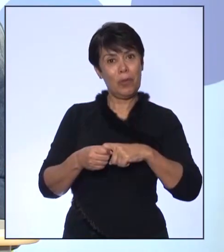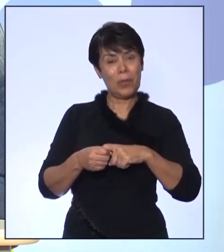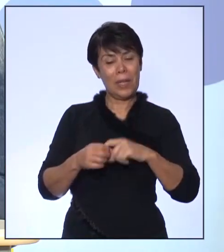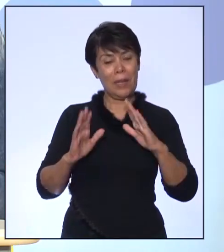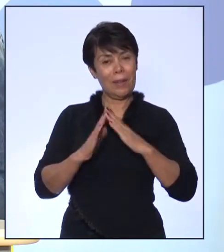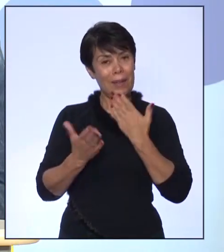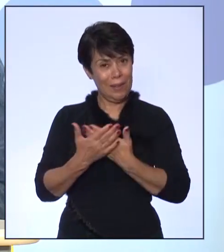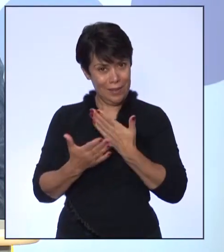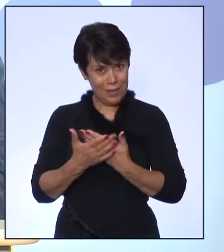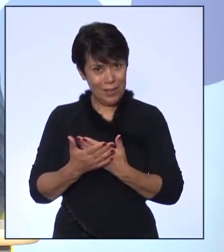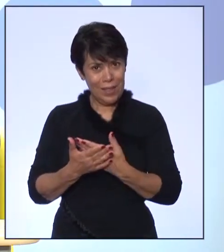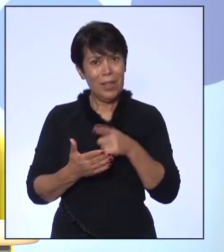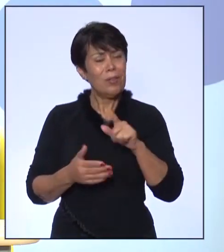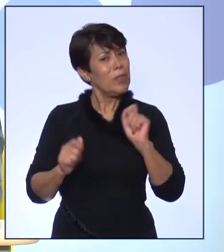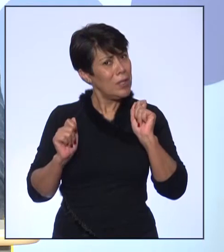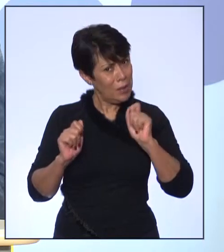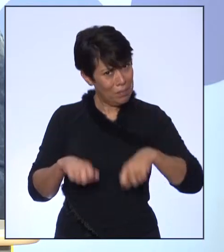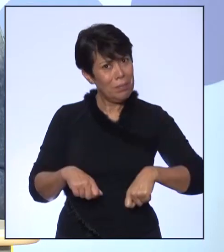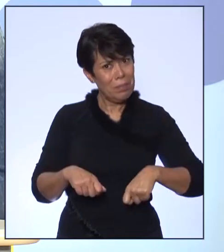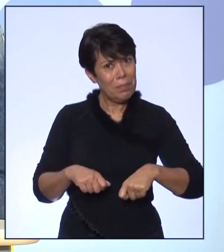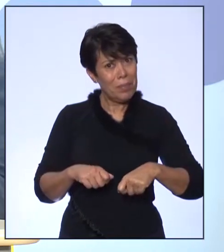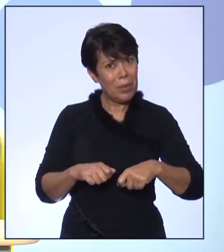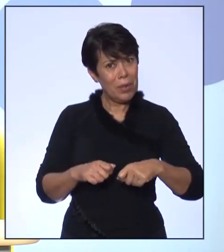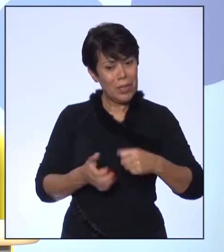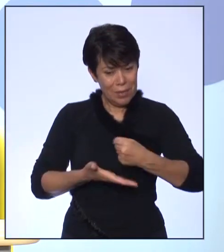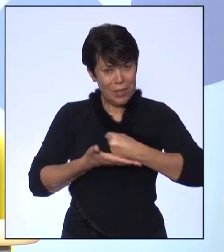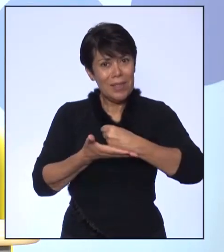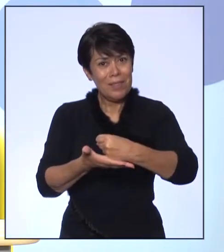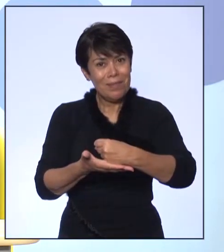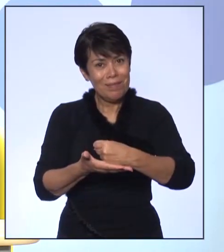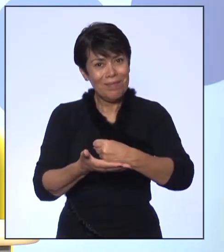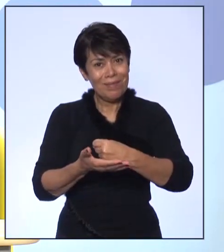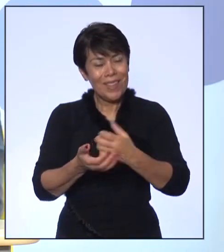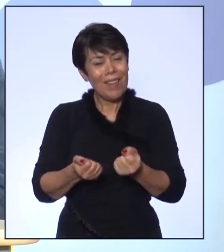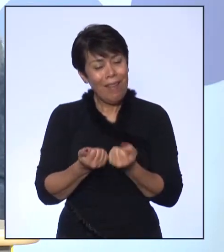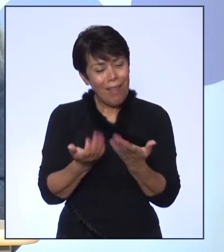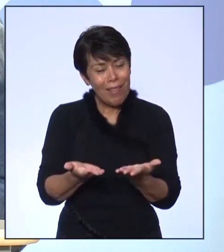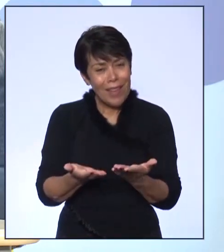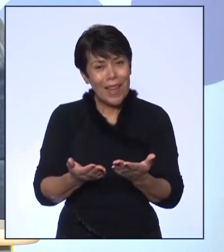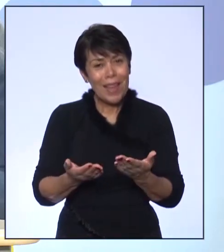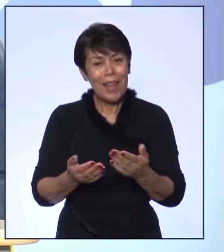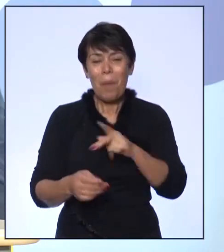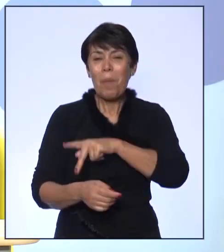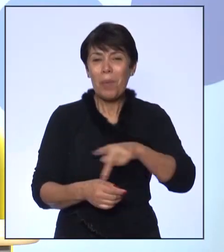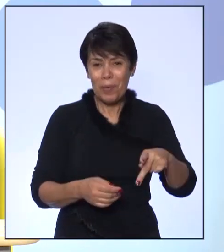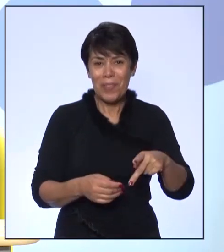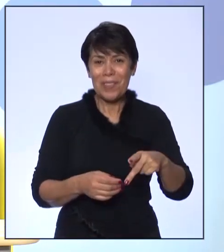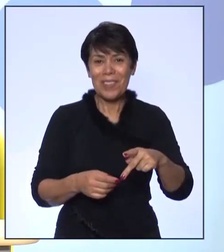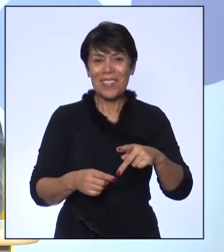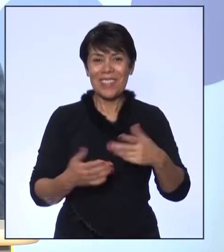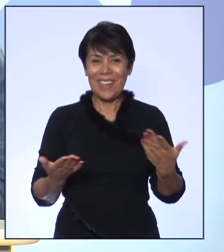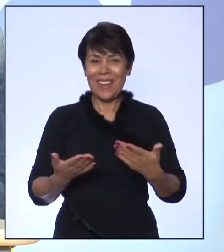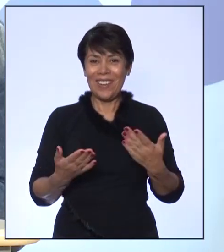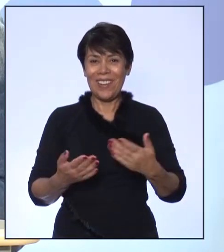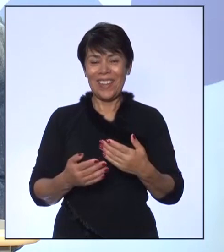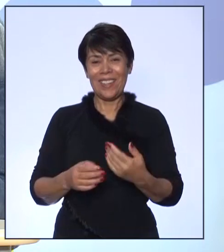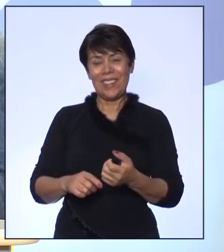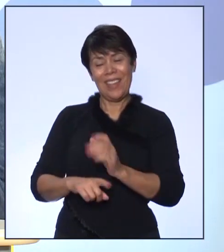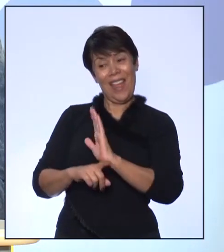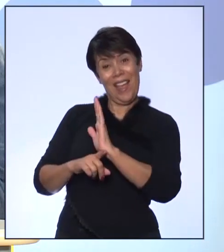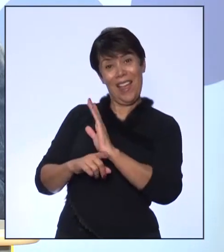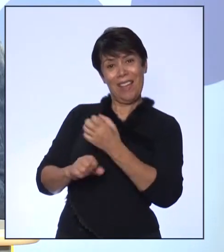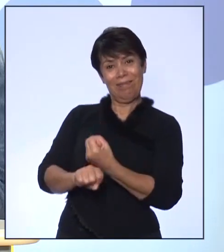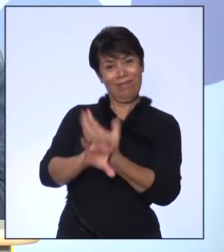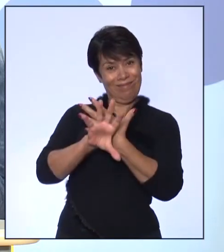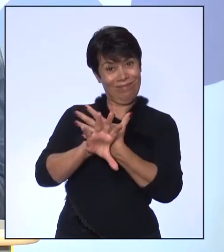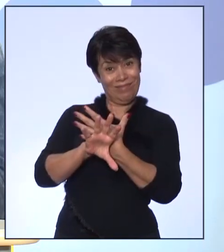você pode estar, inclusive, né, entregando para o seu professor este material das nossas videoaulas aqui, para que